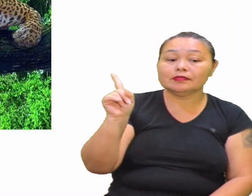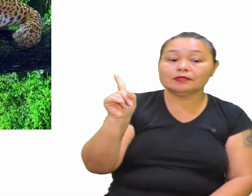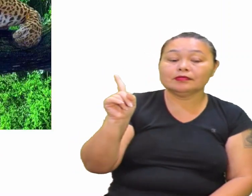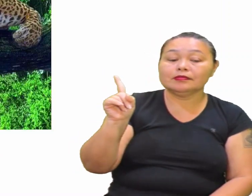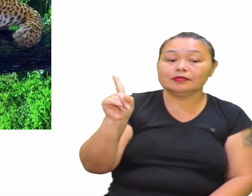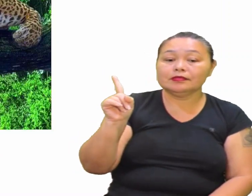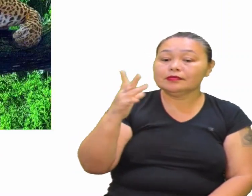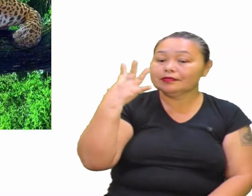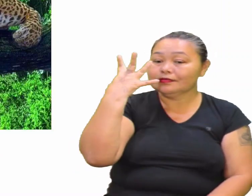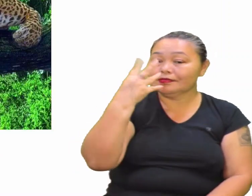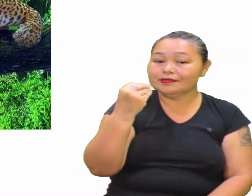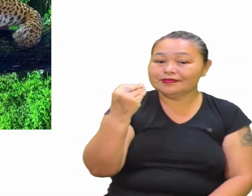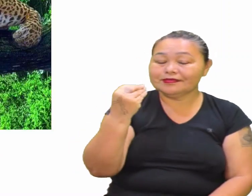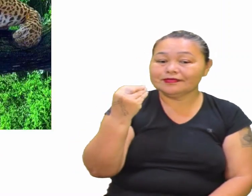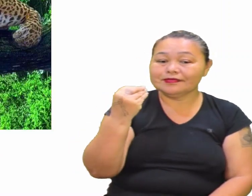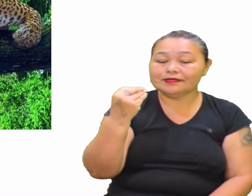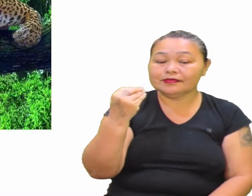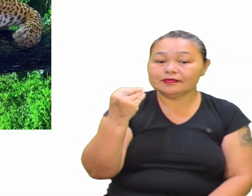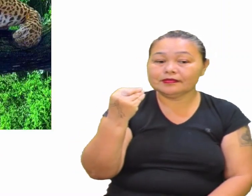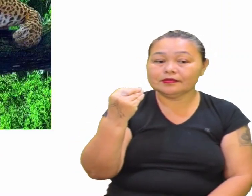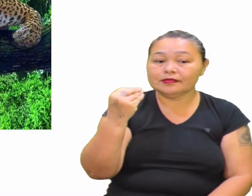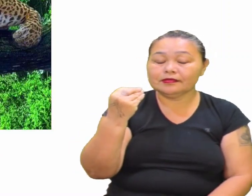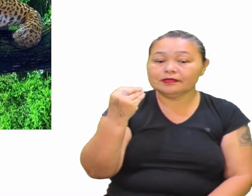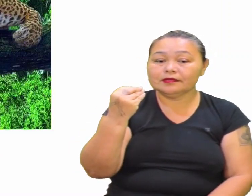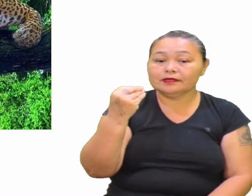bem bonito, né? Porque nós temos aí